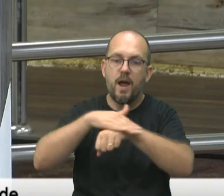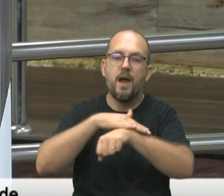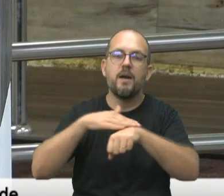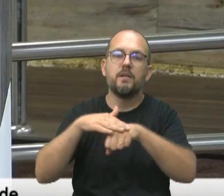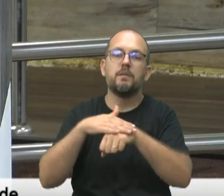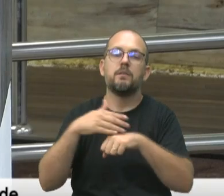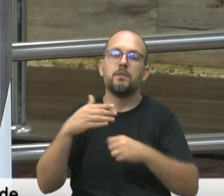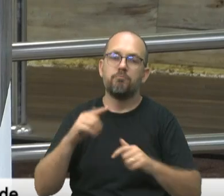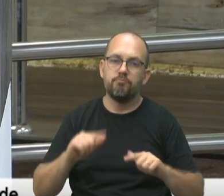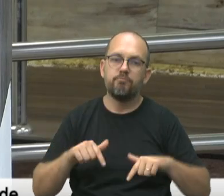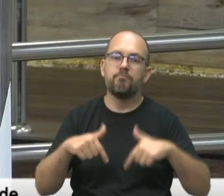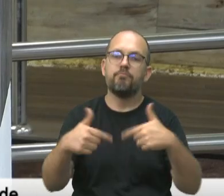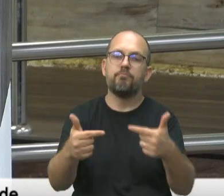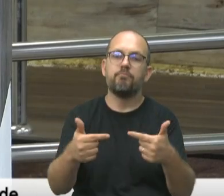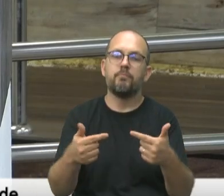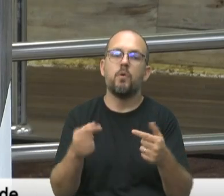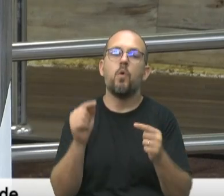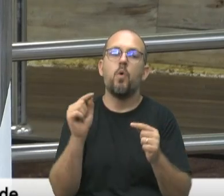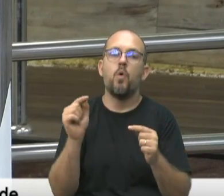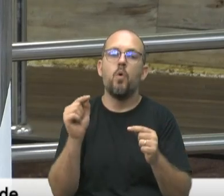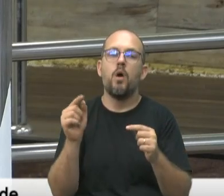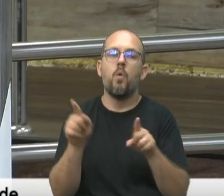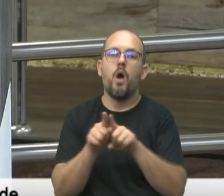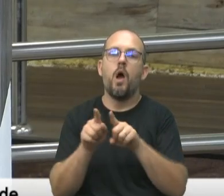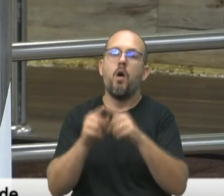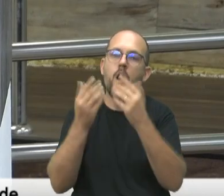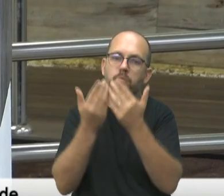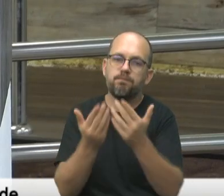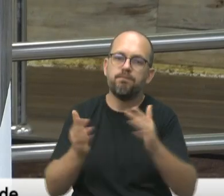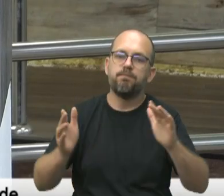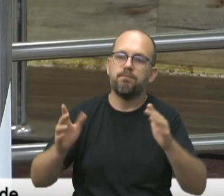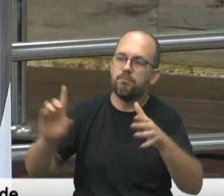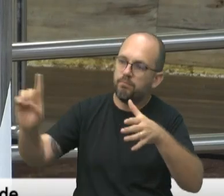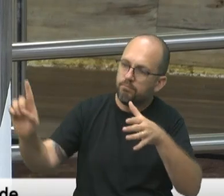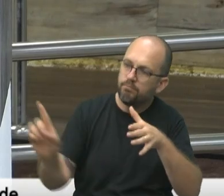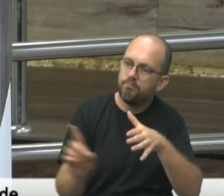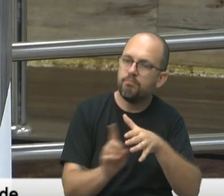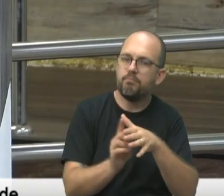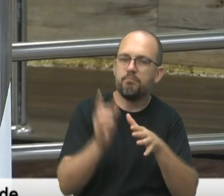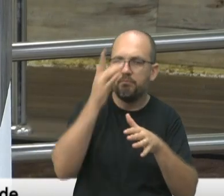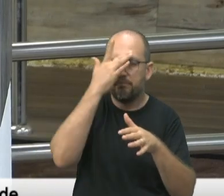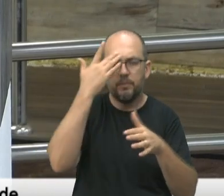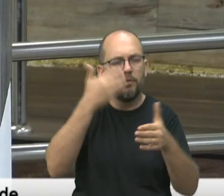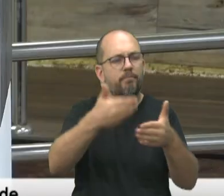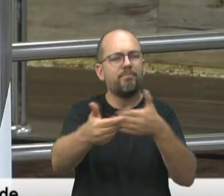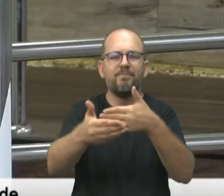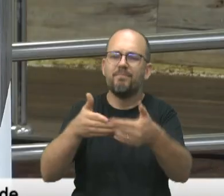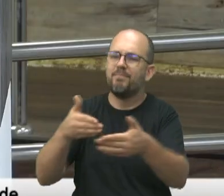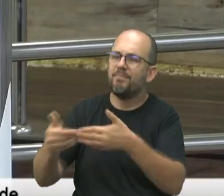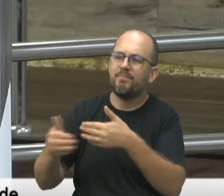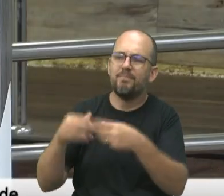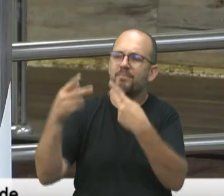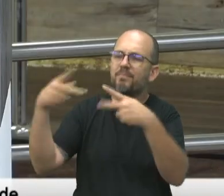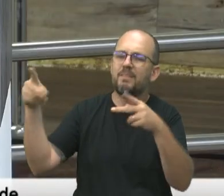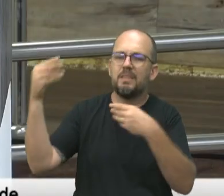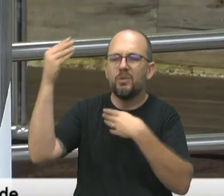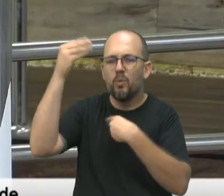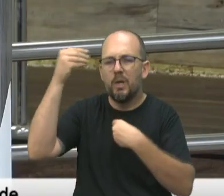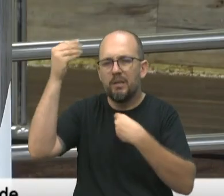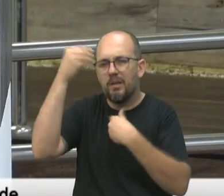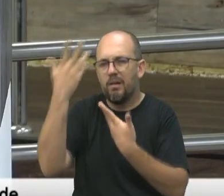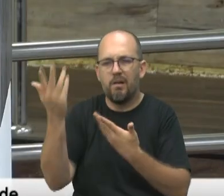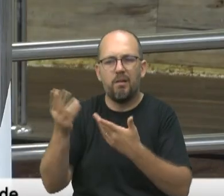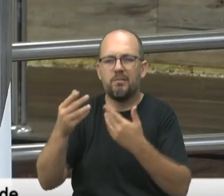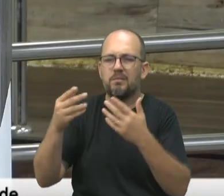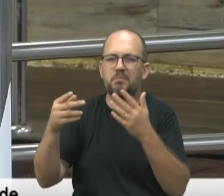pautar iniciativa que recepcione, que seja receptiva com as pessoas, independente da sexualidade,